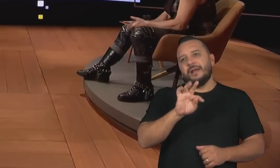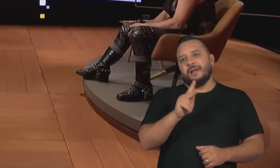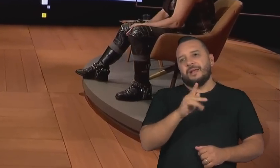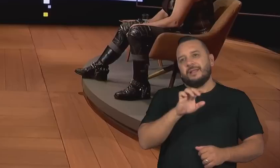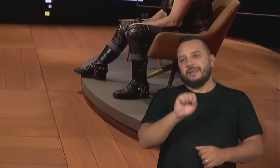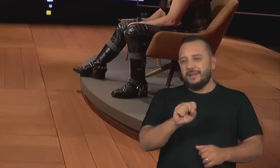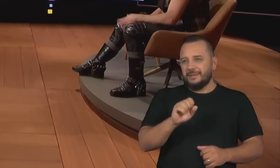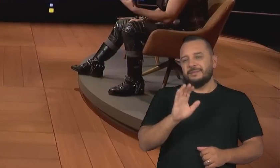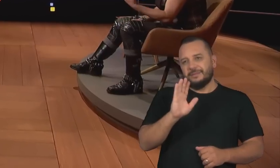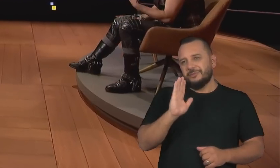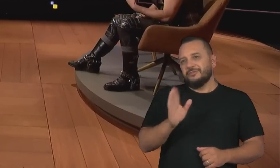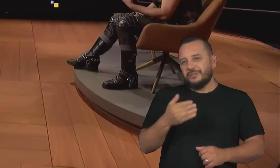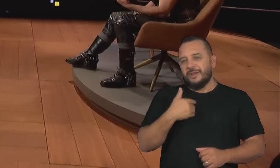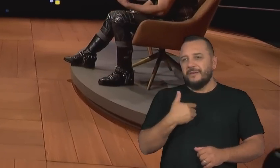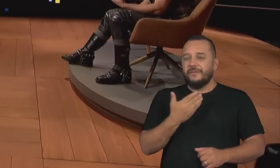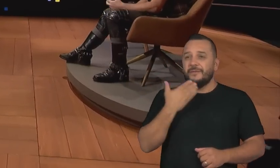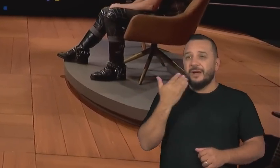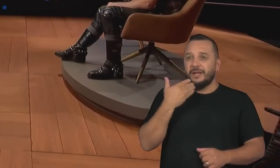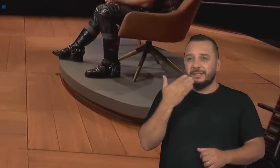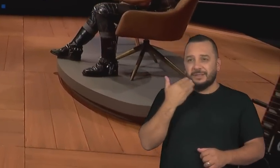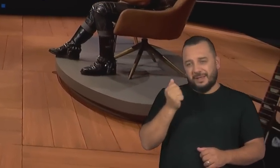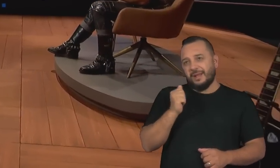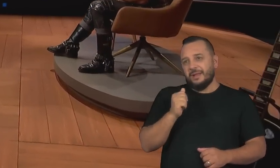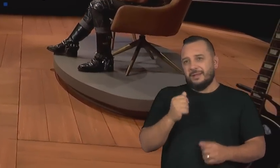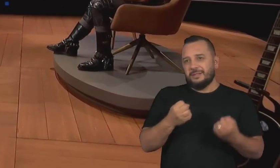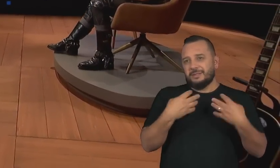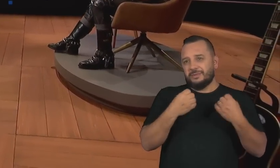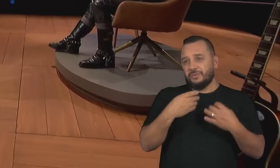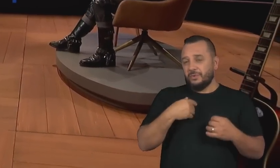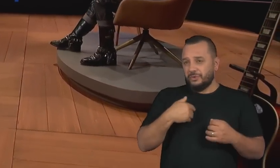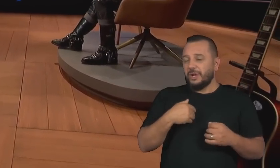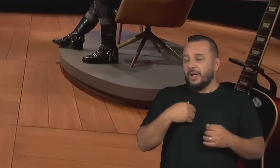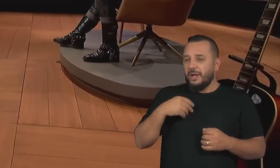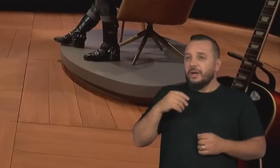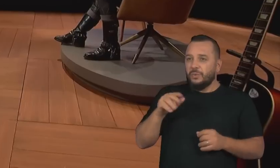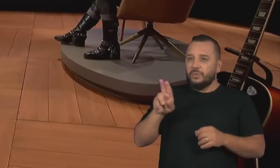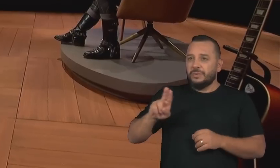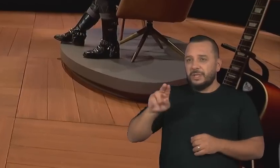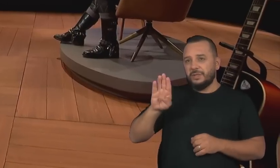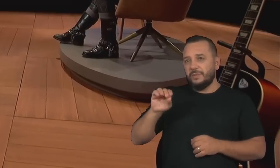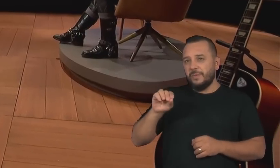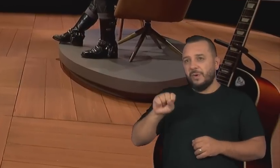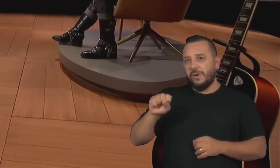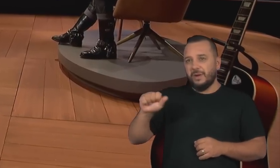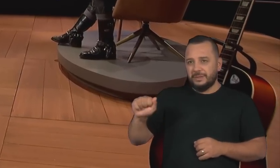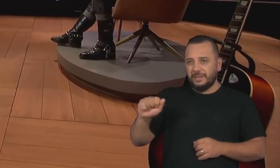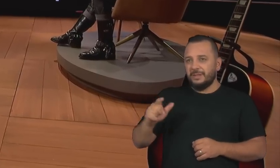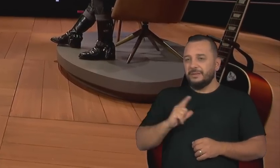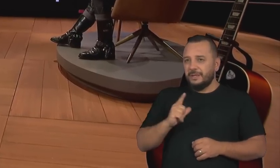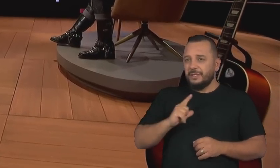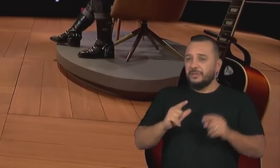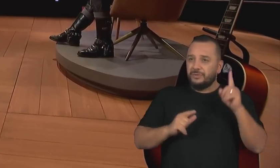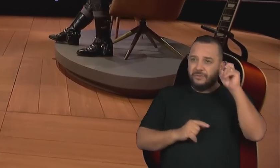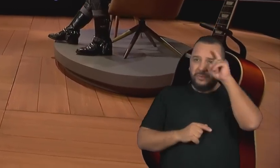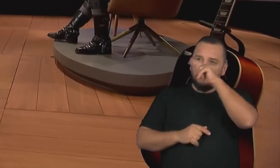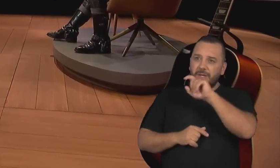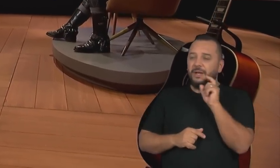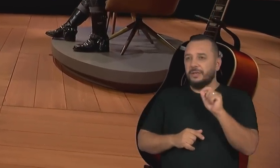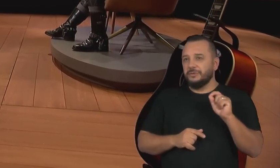facilitar em notas de bossa nova. Isso me ajudaram, me deram porque eu estava sentindo já dificuldade